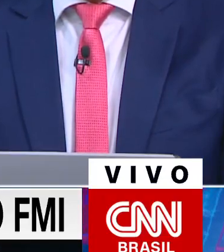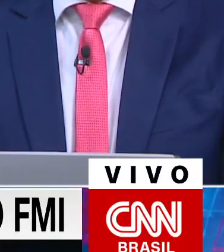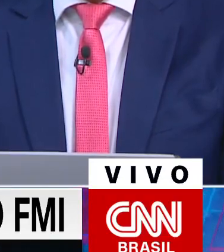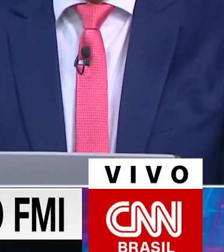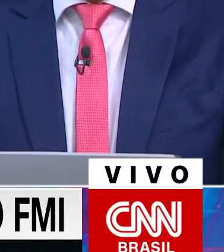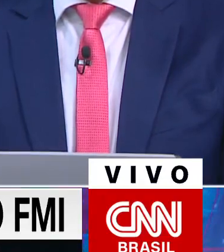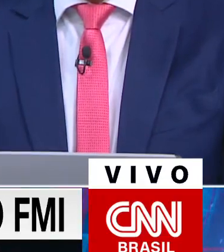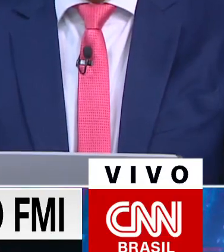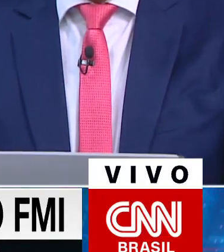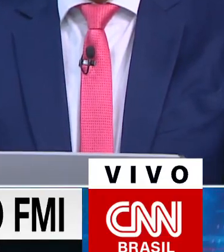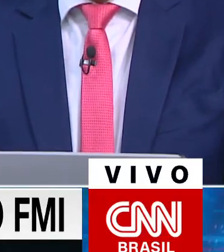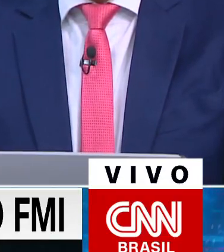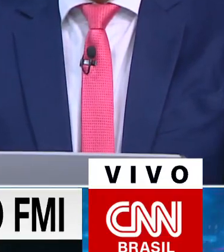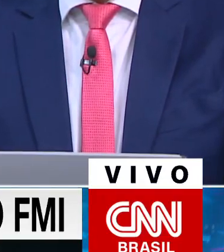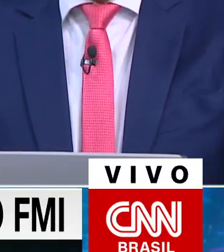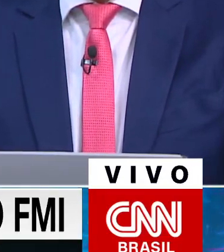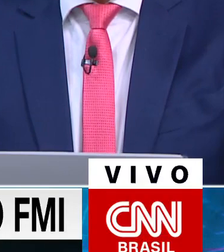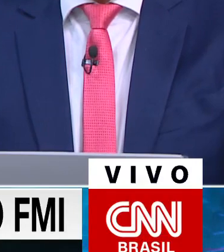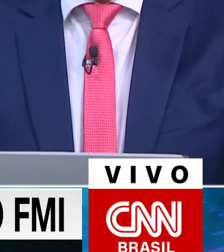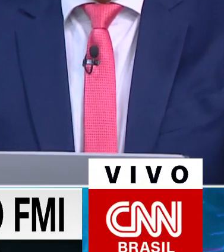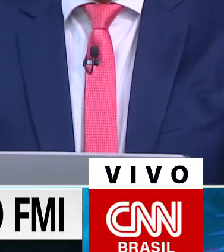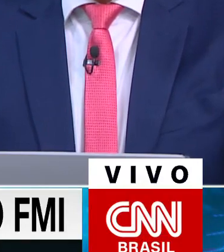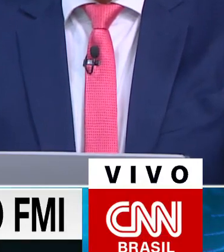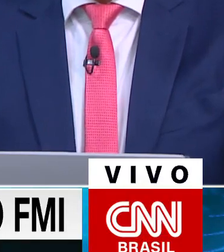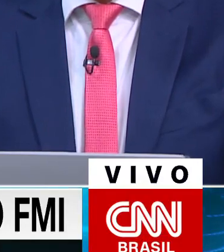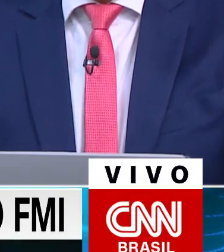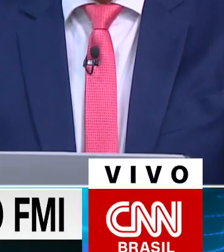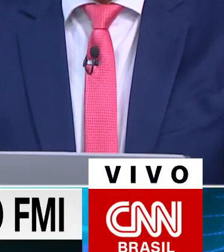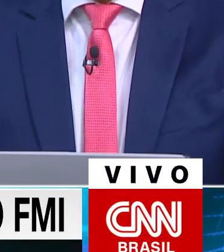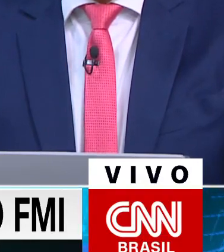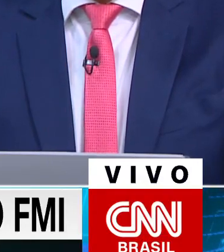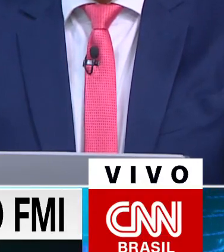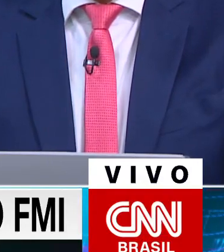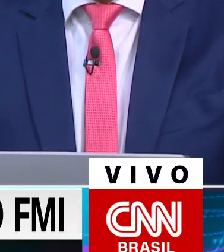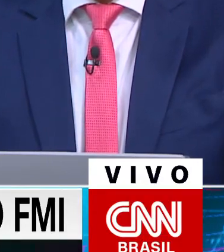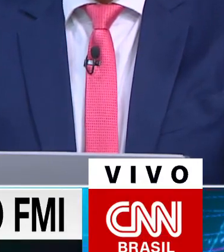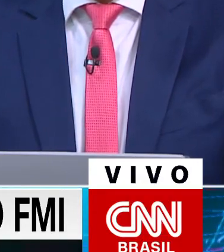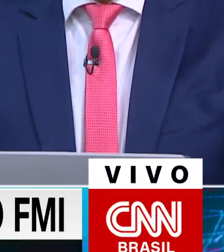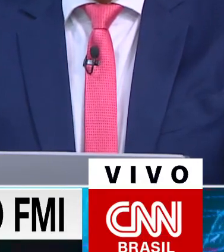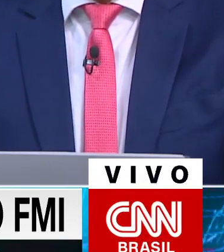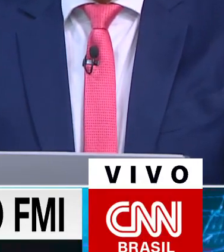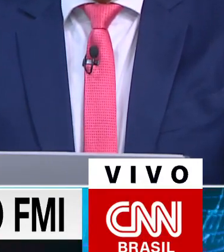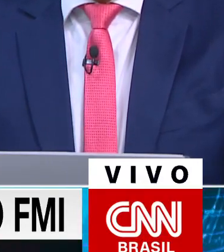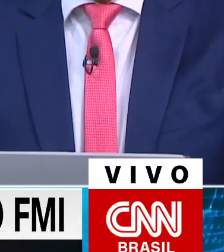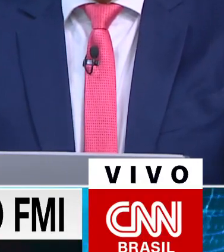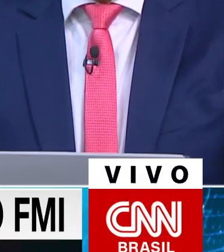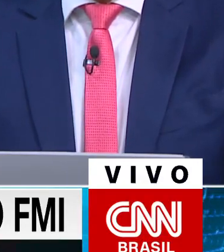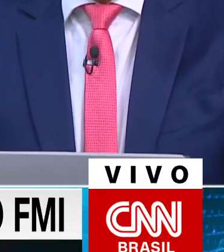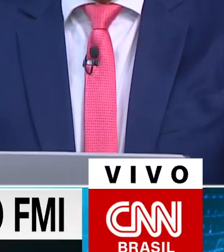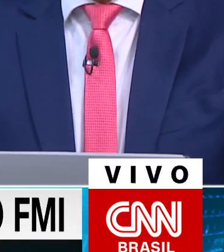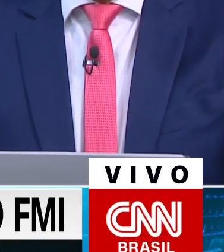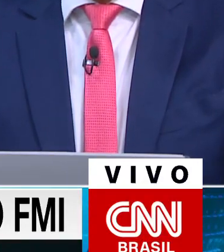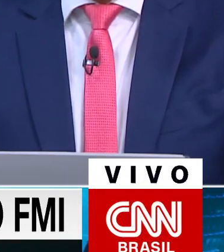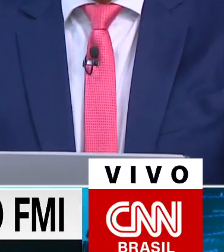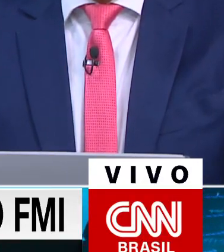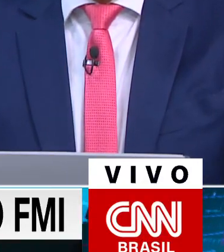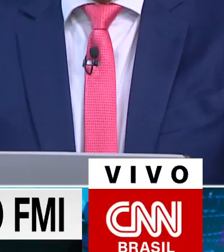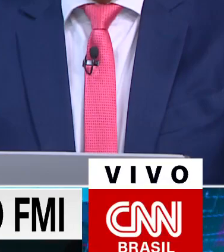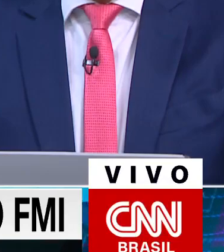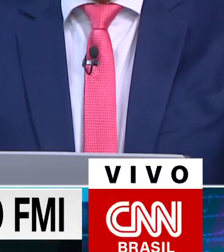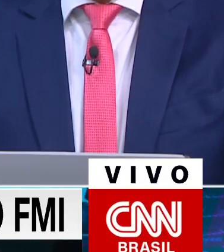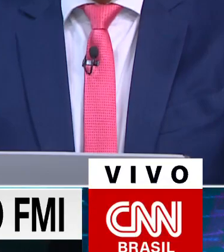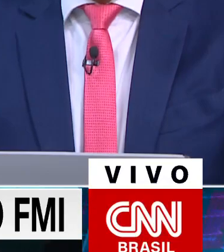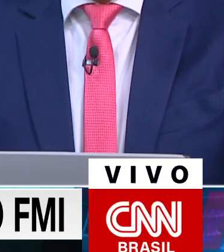aceita renegociar esses empréstimos quando os países ficam asfixiados, porque a China tem